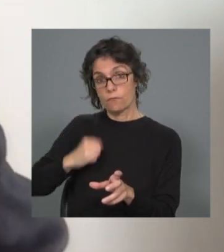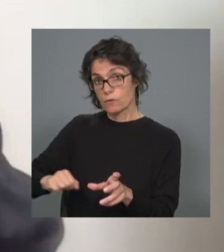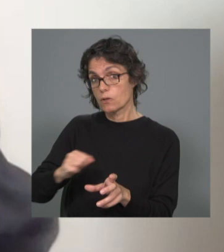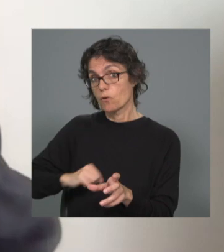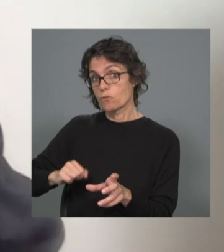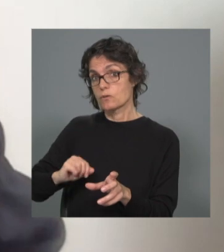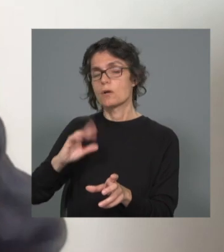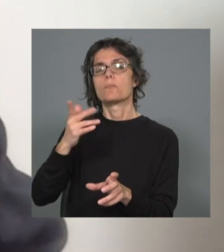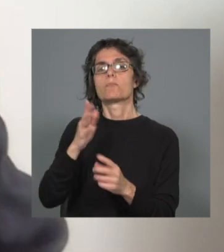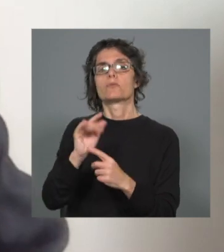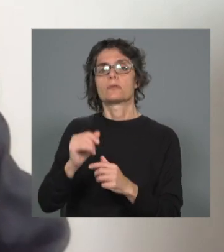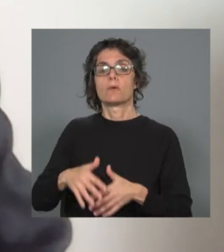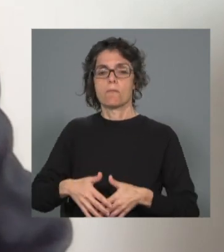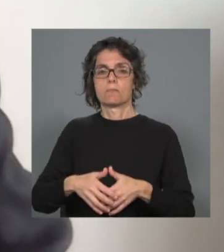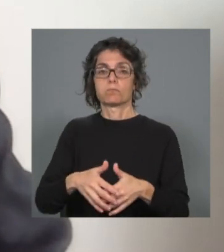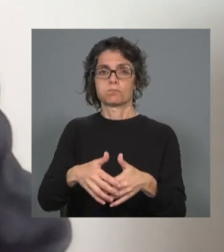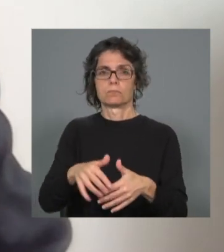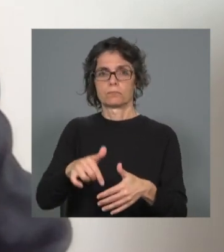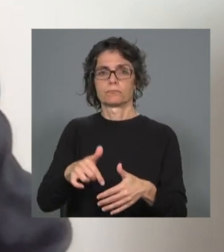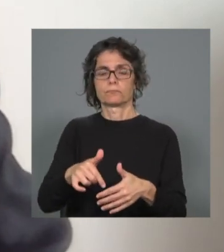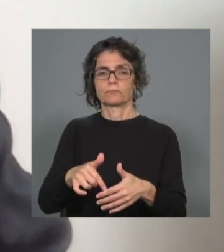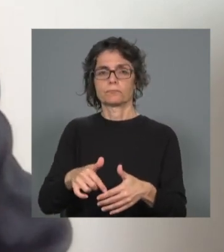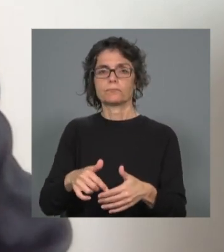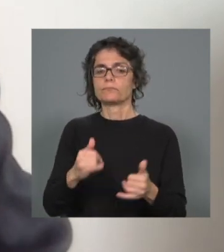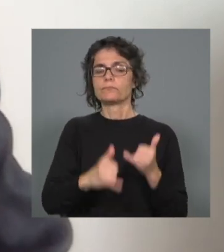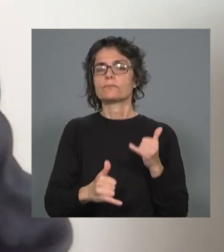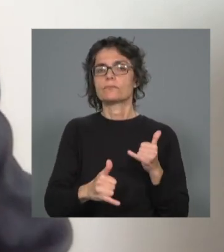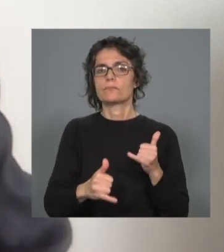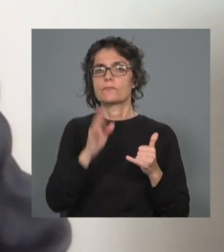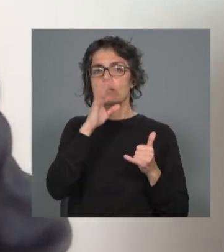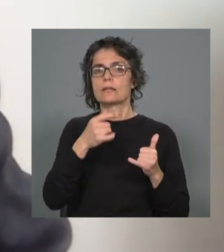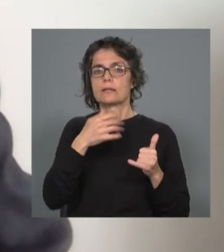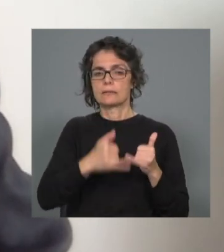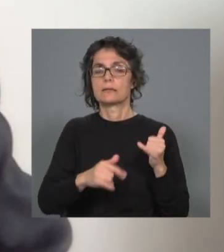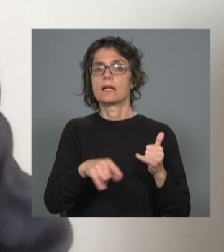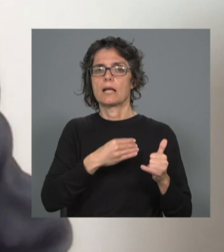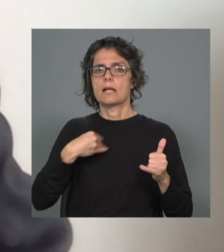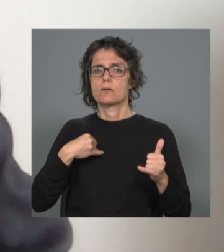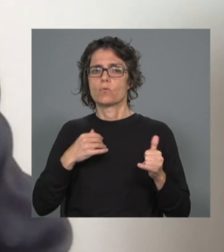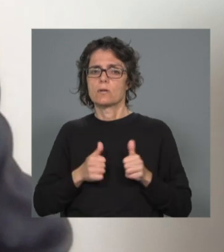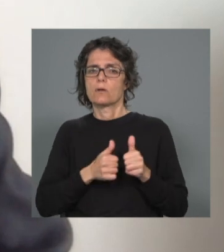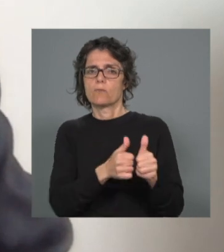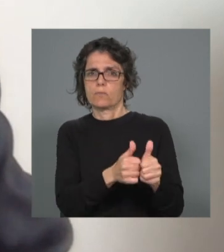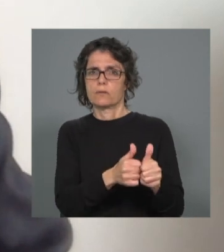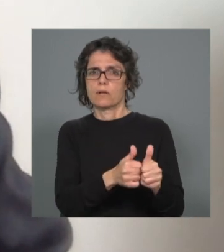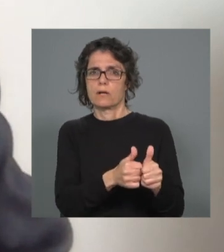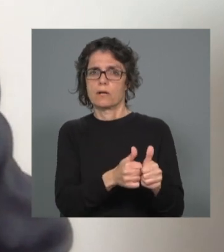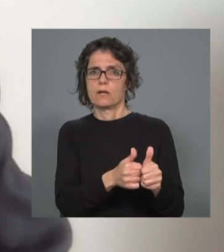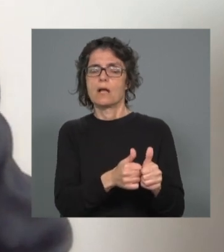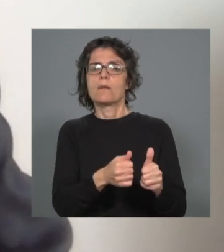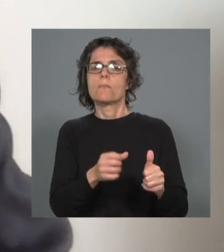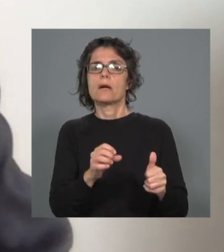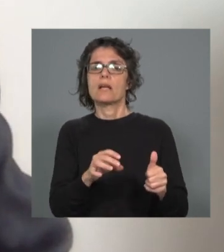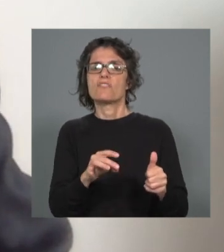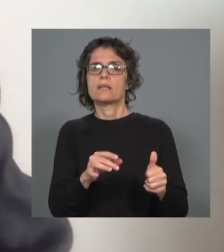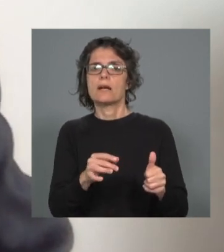a gravidez das pessoas em risco deve ser acompanhada pela saúde, de forma a que não tenhamos à nascença